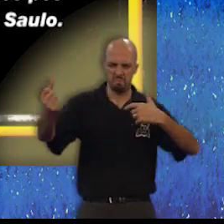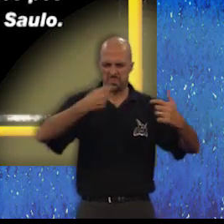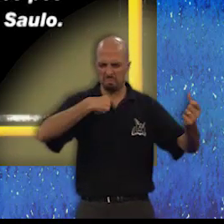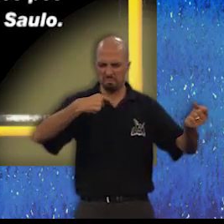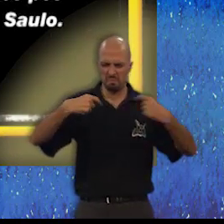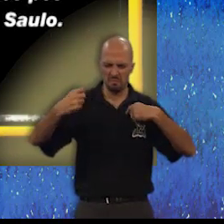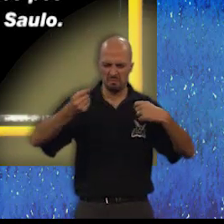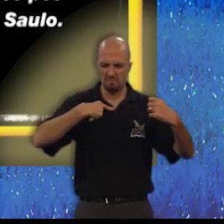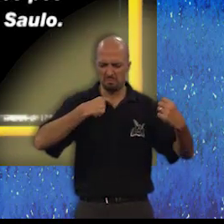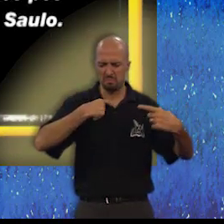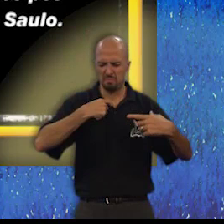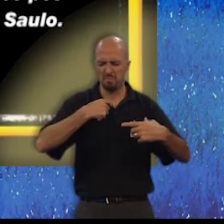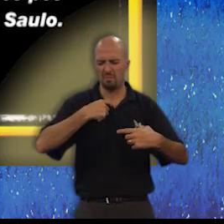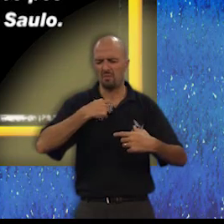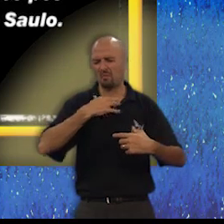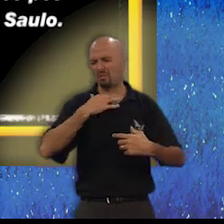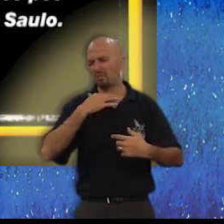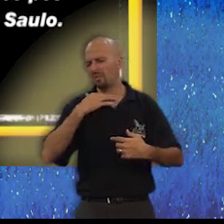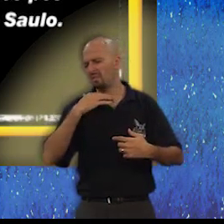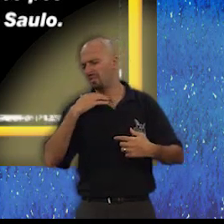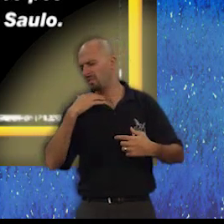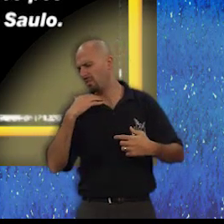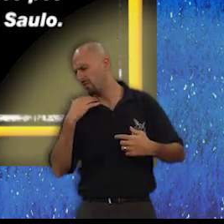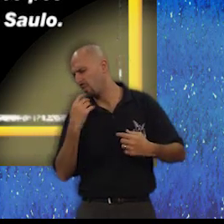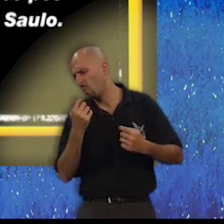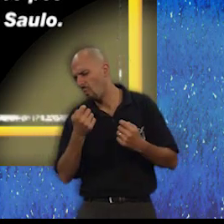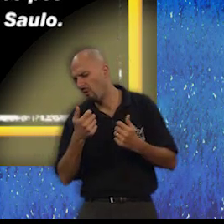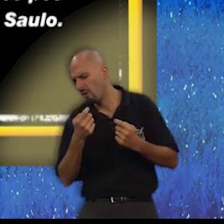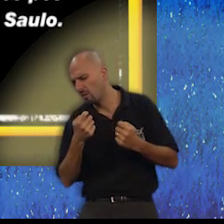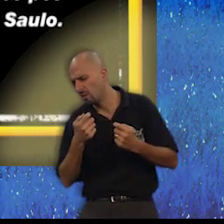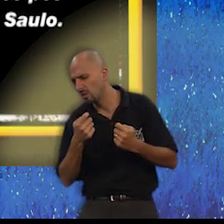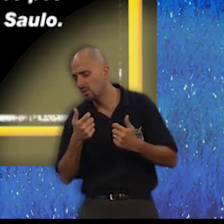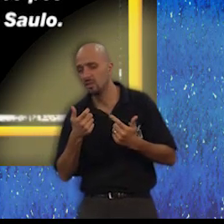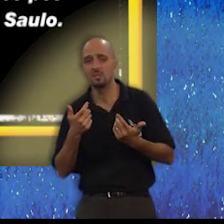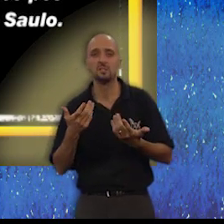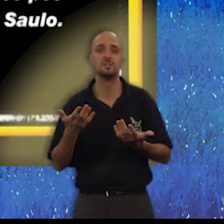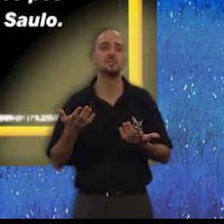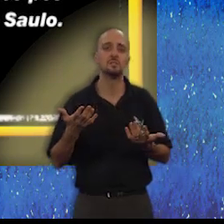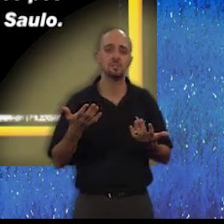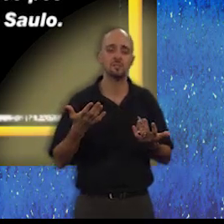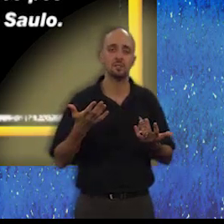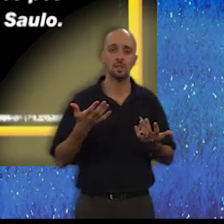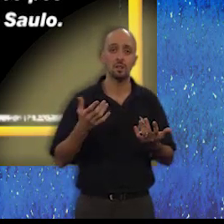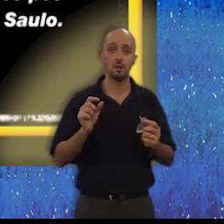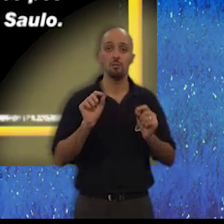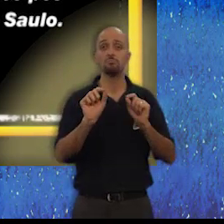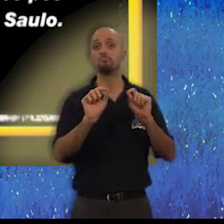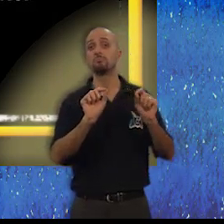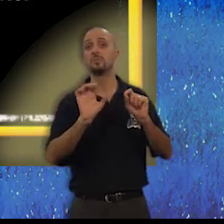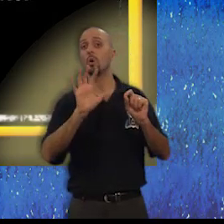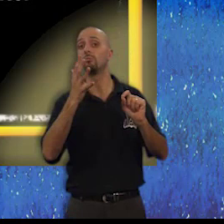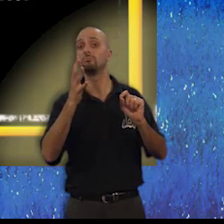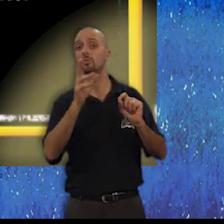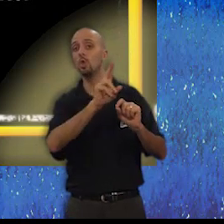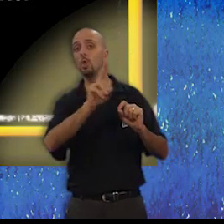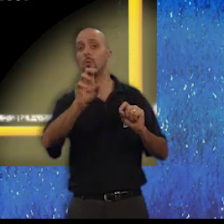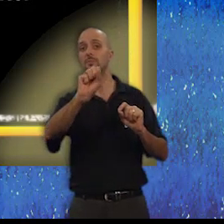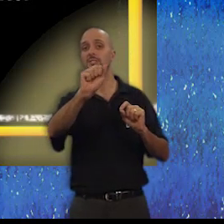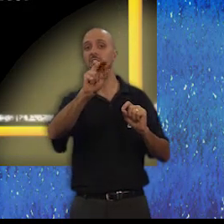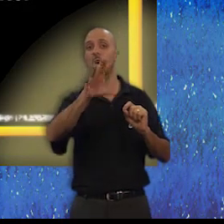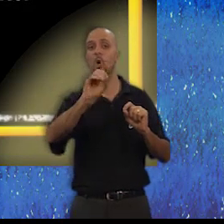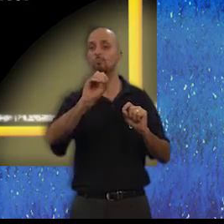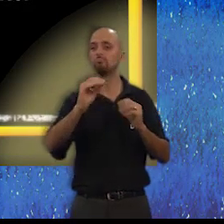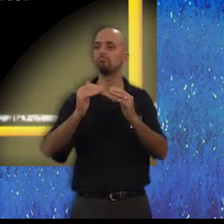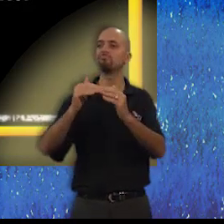apedrejaram. As testemunhas deixaram suas vestes aos pés de um jovem chamado Saulo. Era o Saulo. Olha o 59.